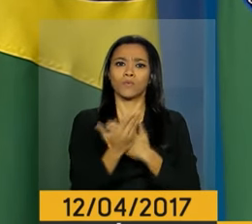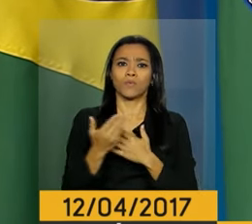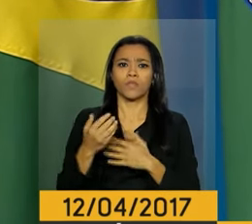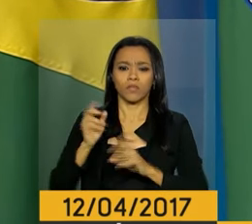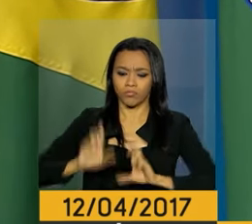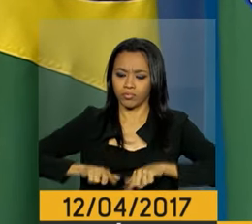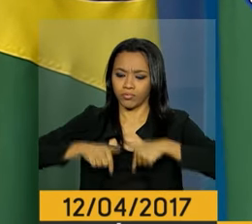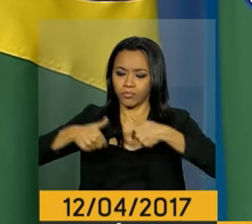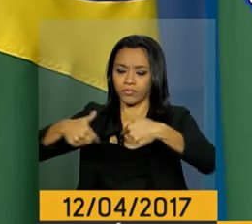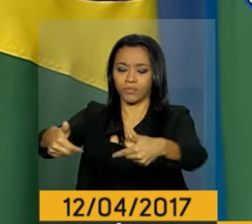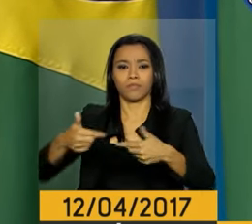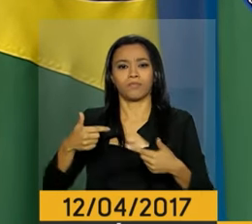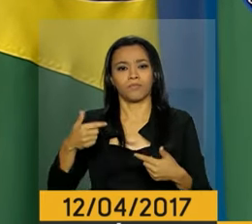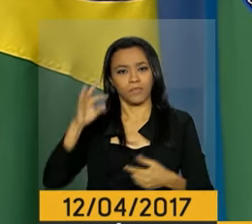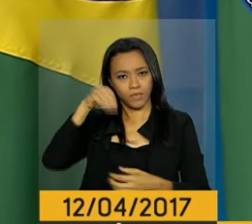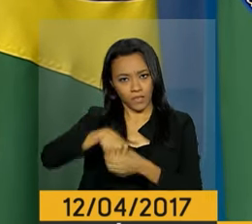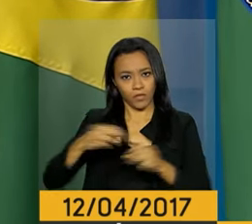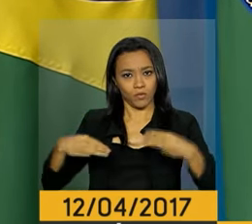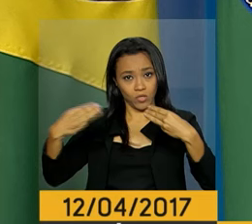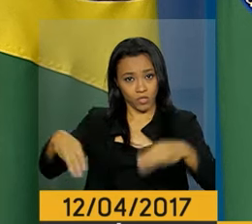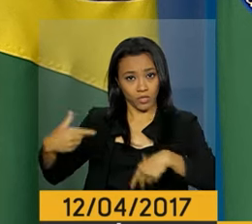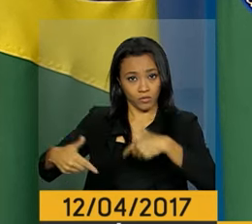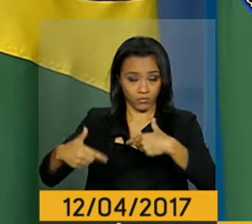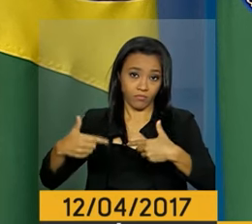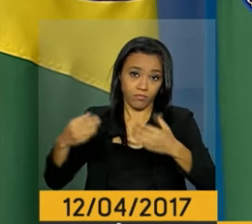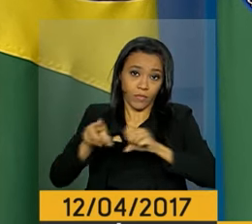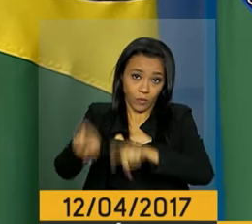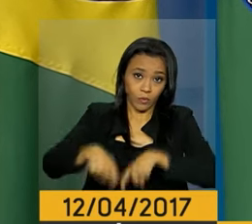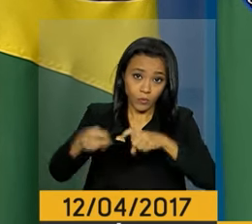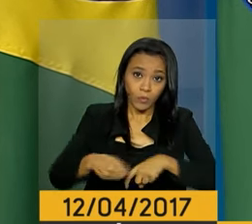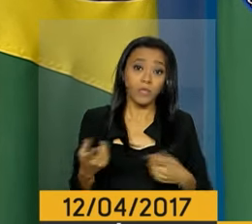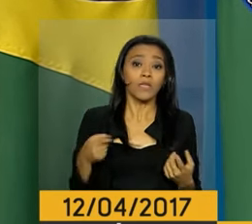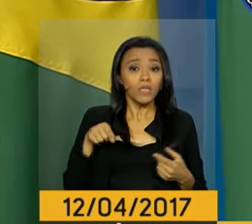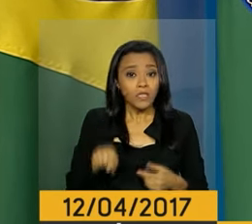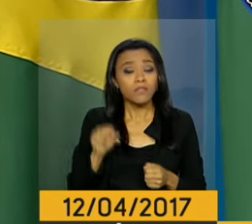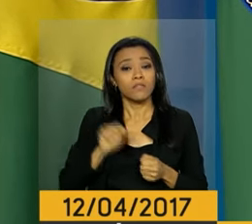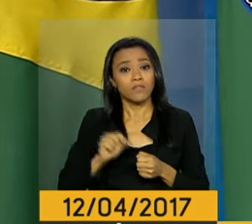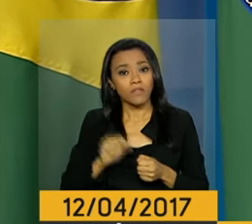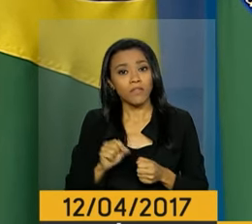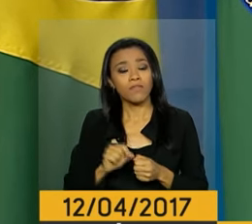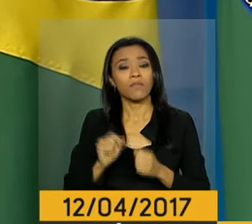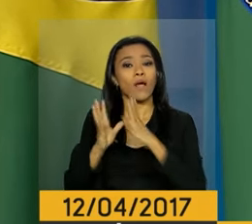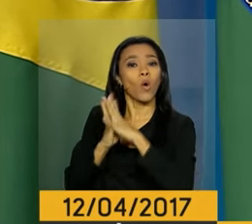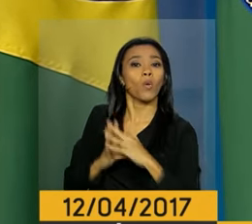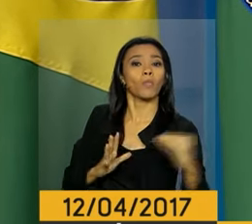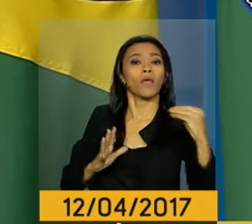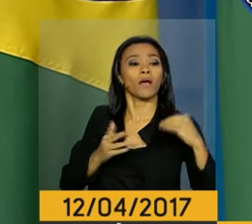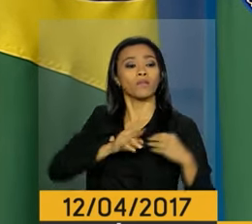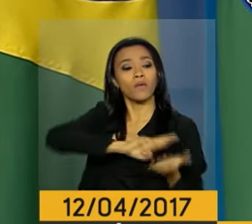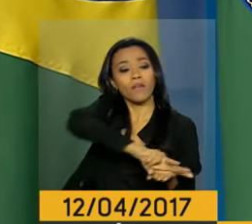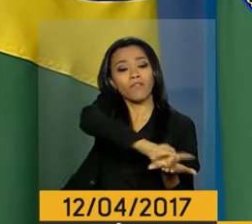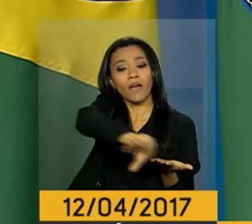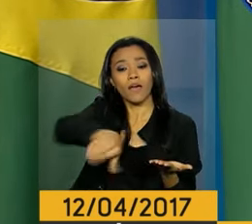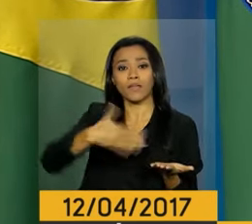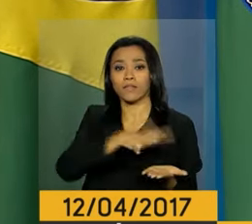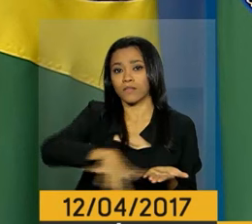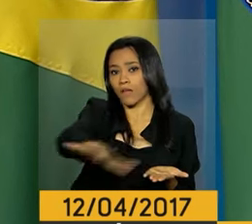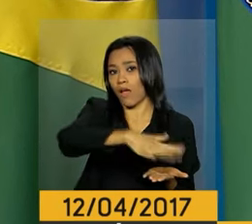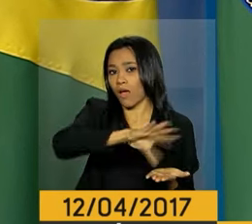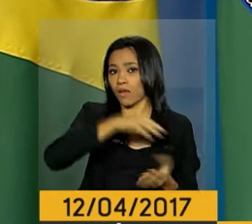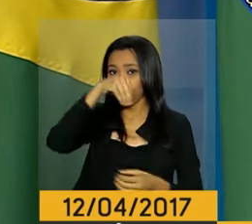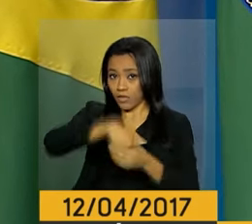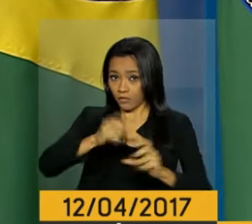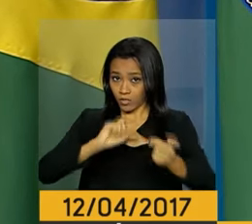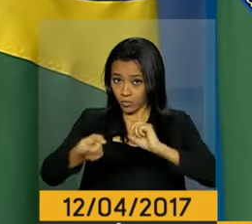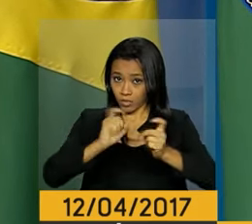a atuação do Ministério da Agricultura e assim está sendo feito em todos os setores da administração de alguma maneira como eu tenho